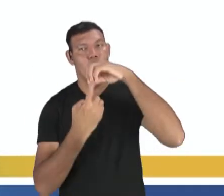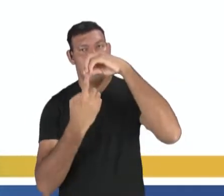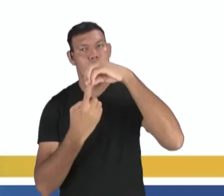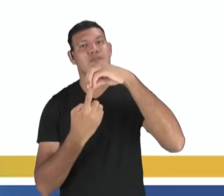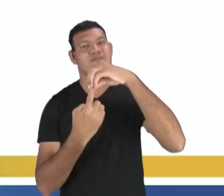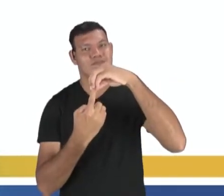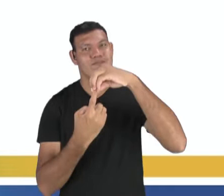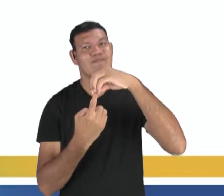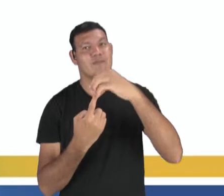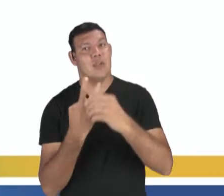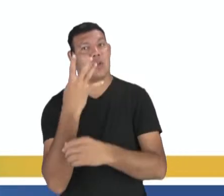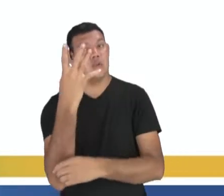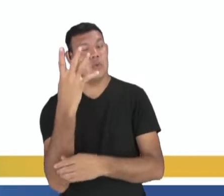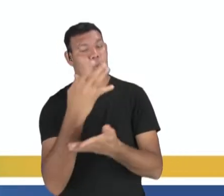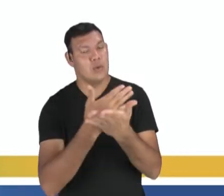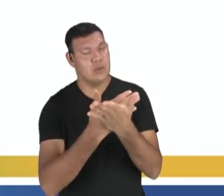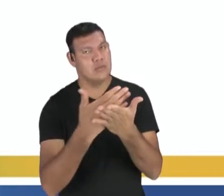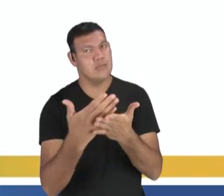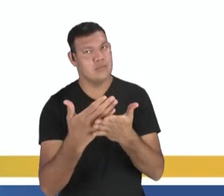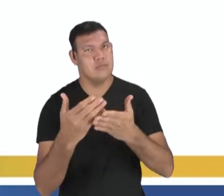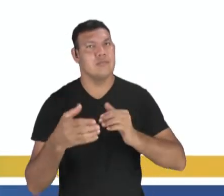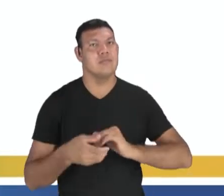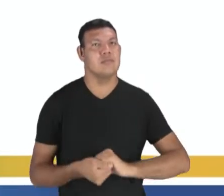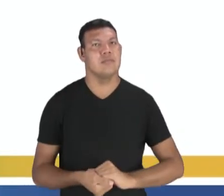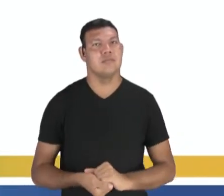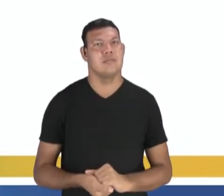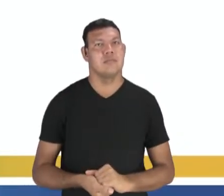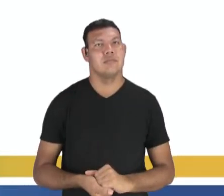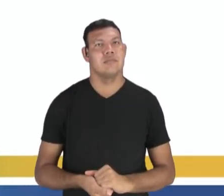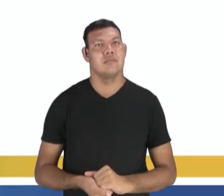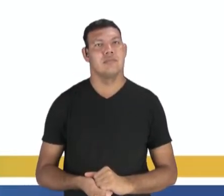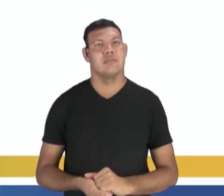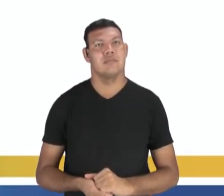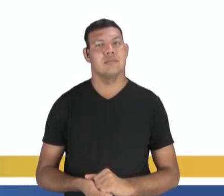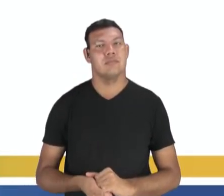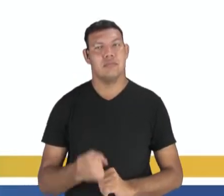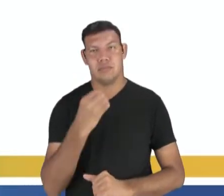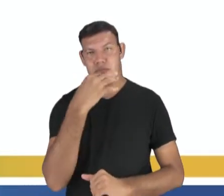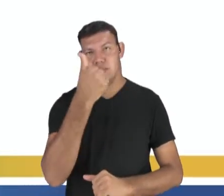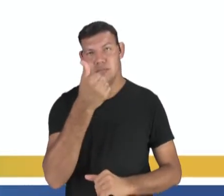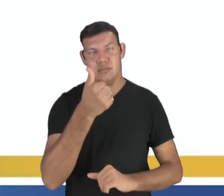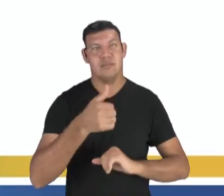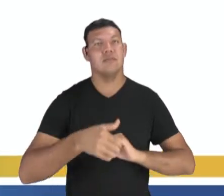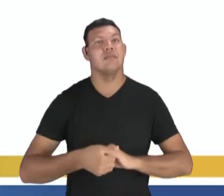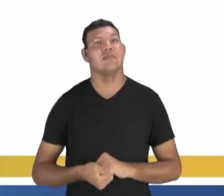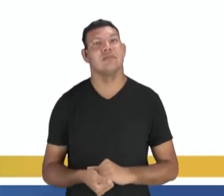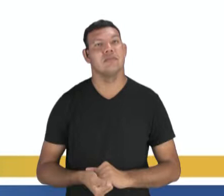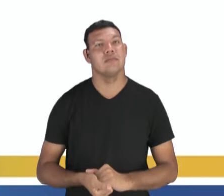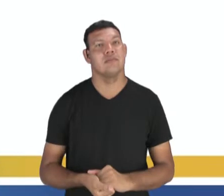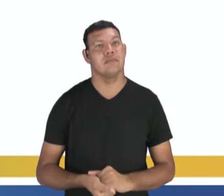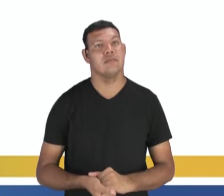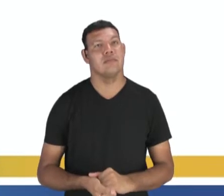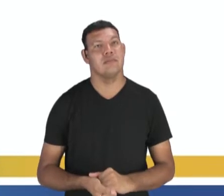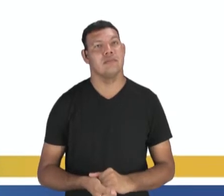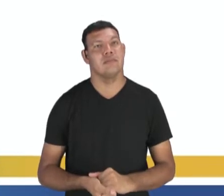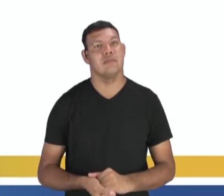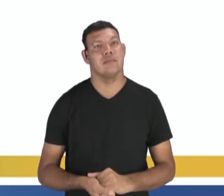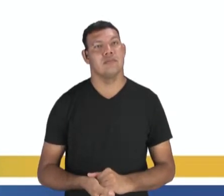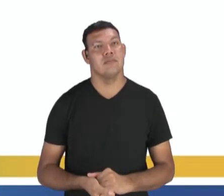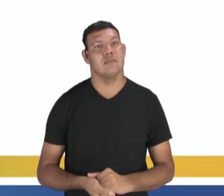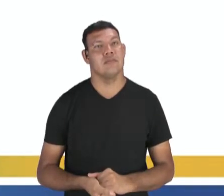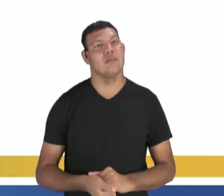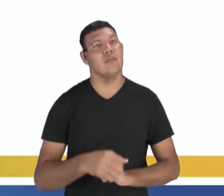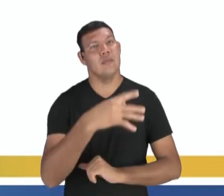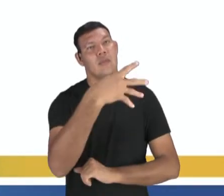das quatro primeiras Oi tudo bem bom então seria